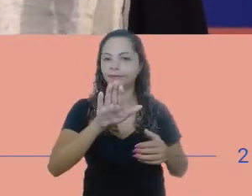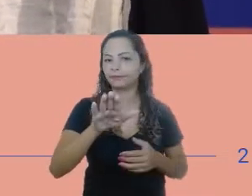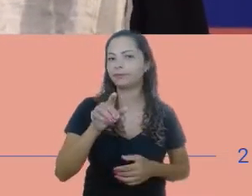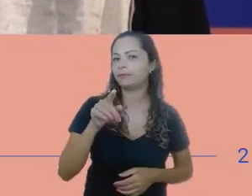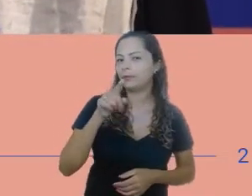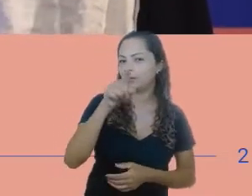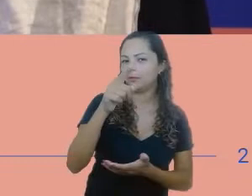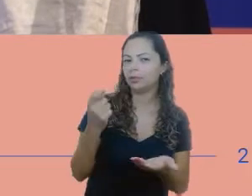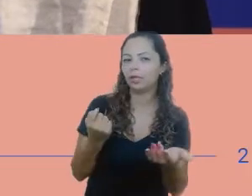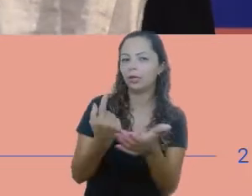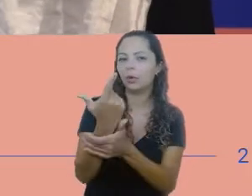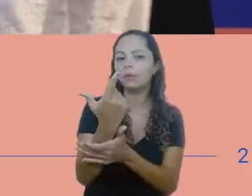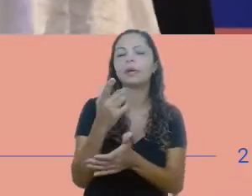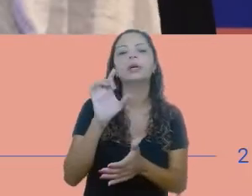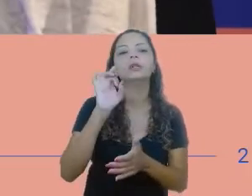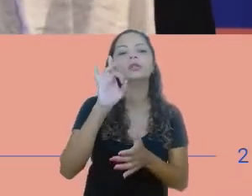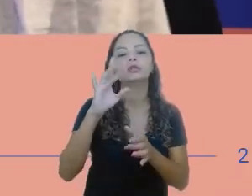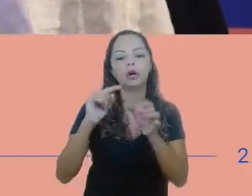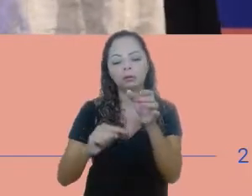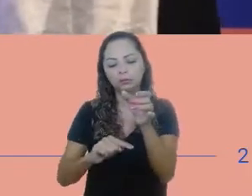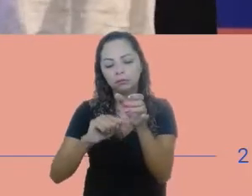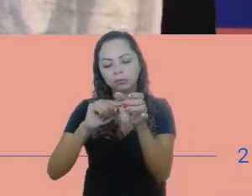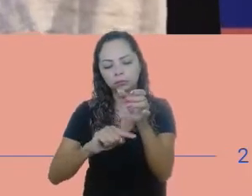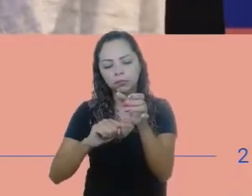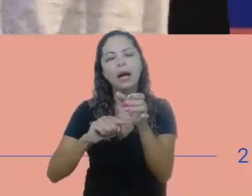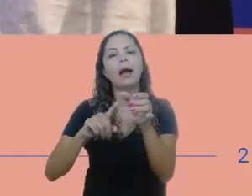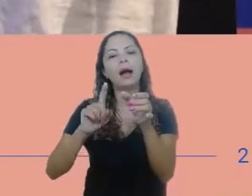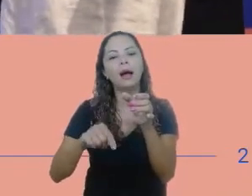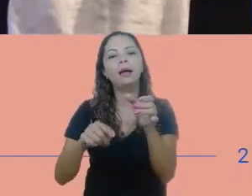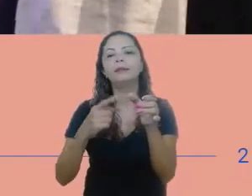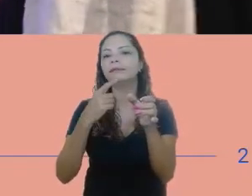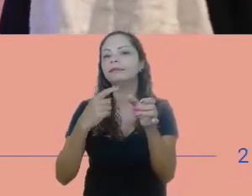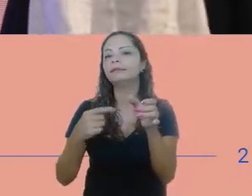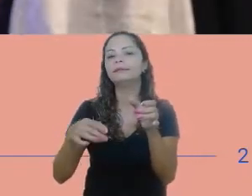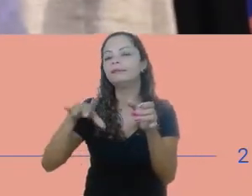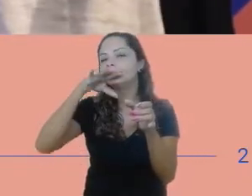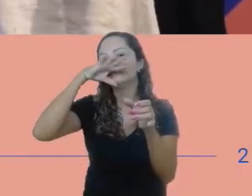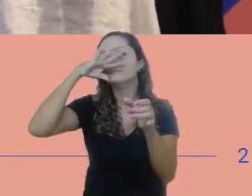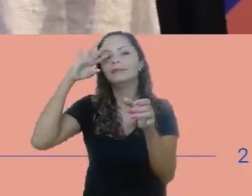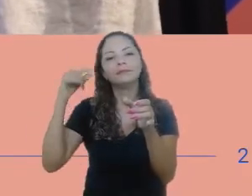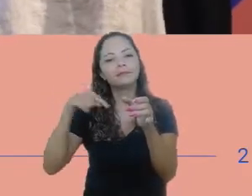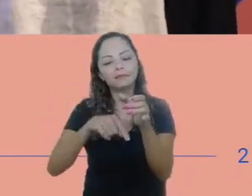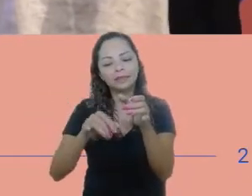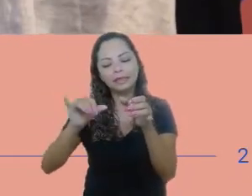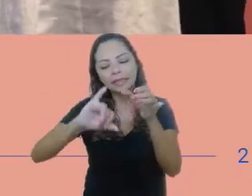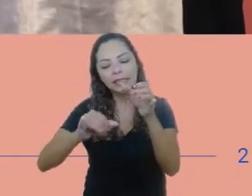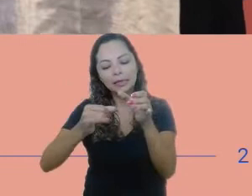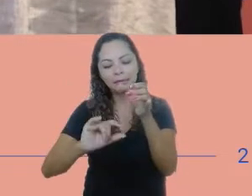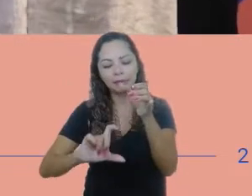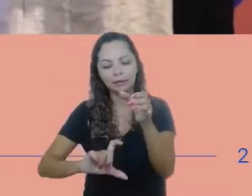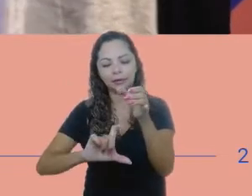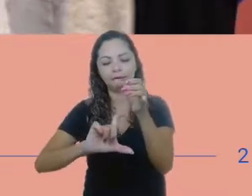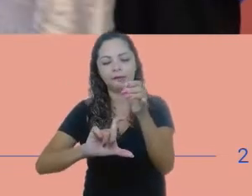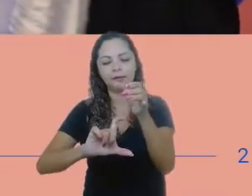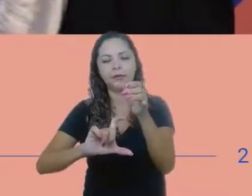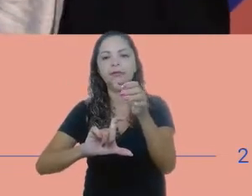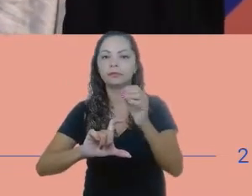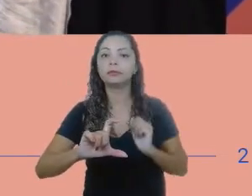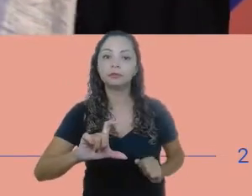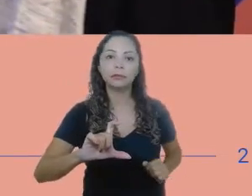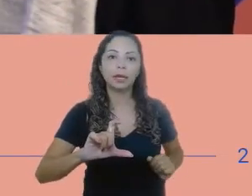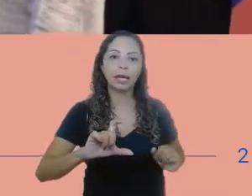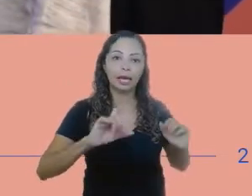princípio ativo numa embalagem totalmente desenhada para você fazer aquela diluição em casa né